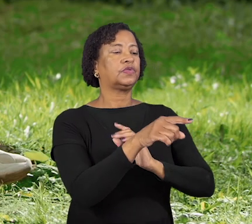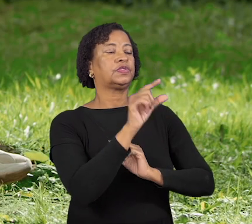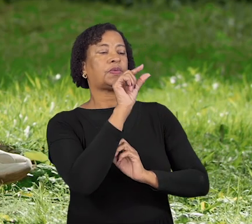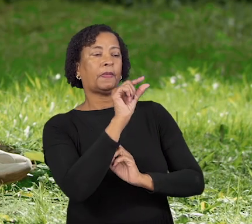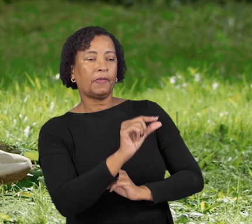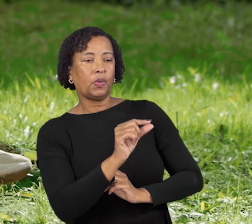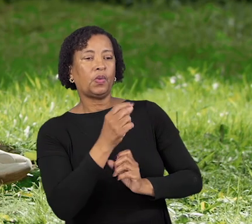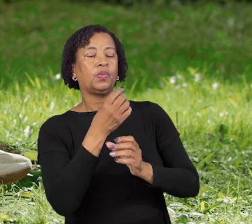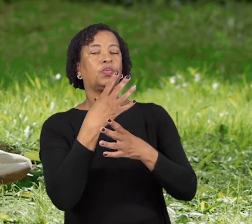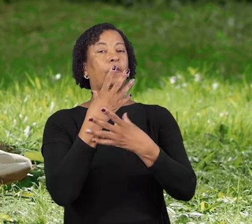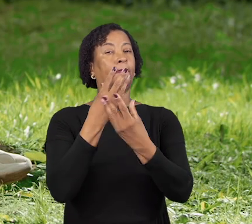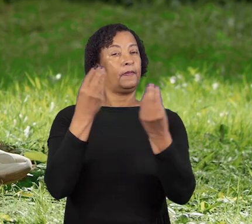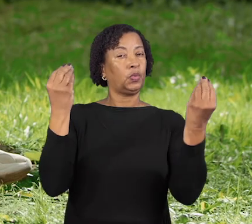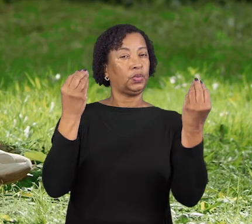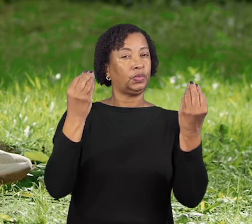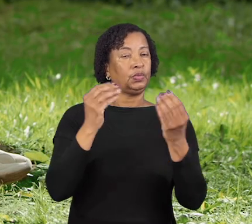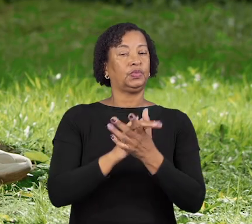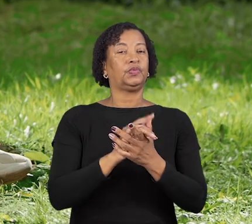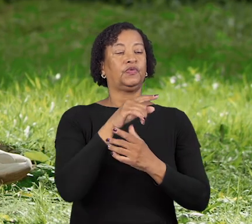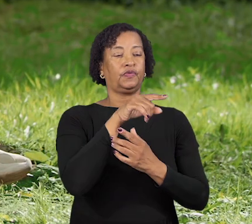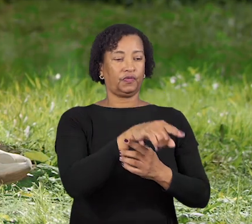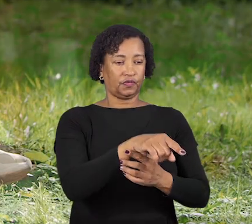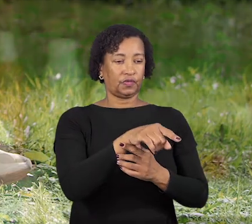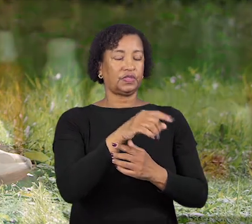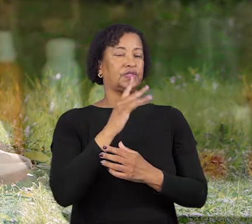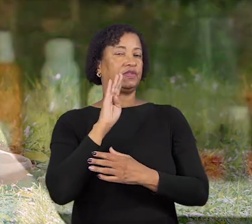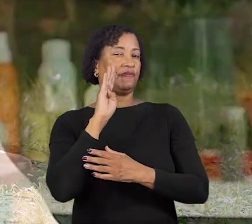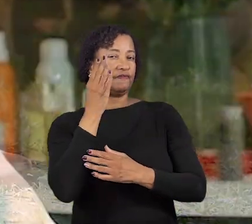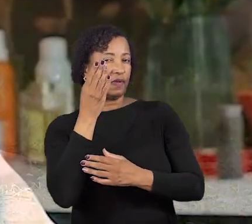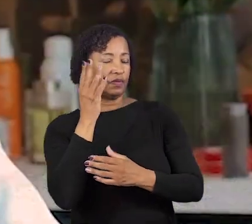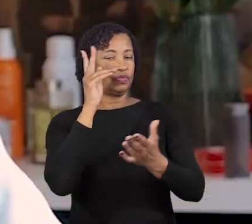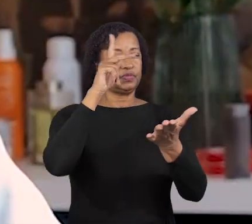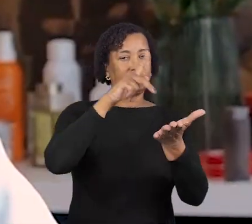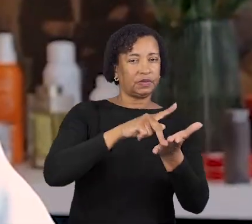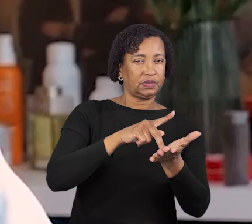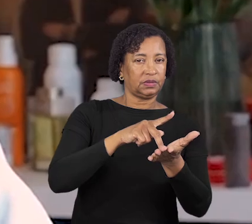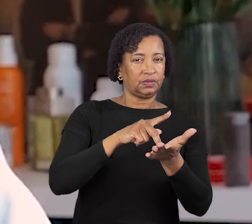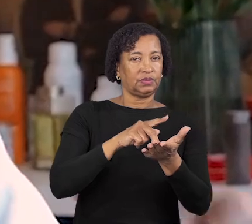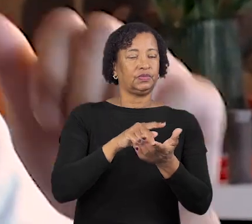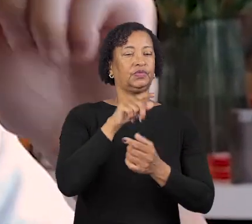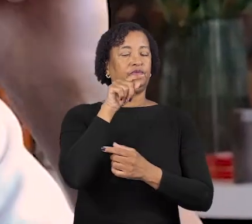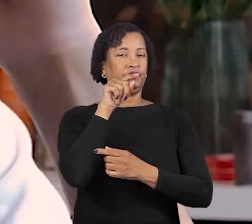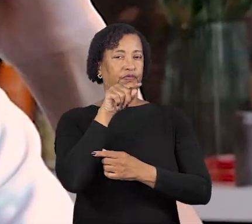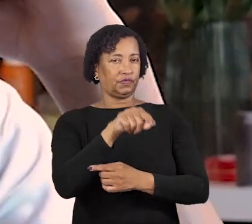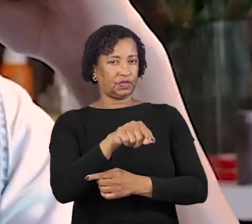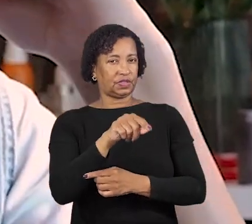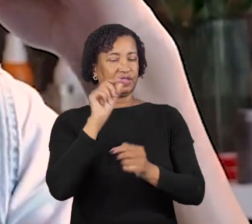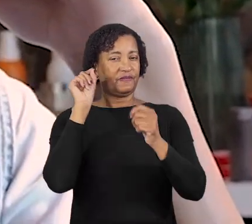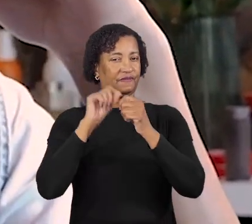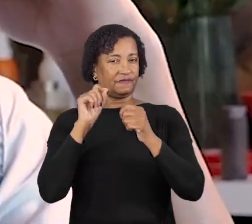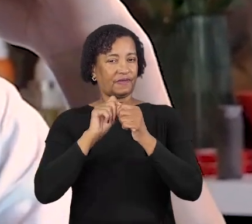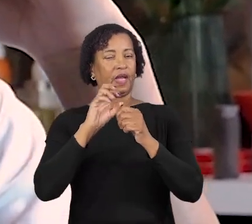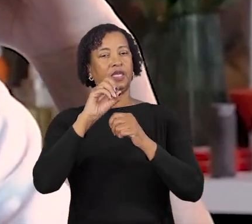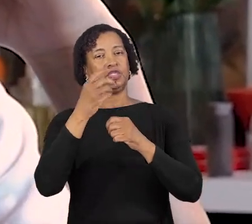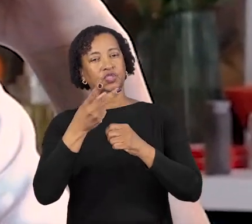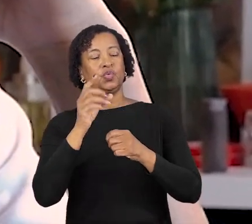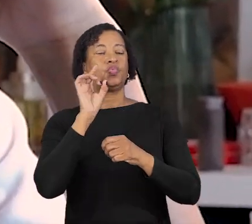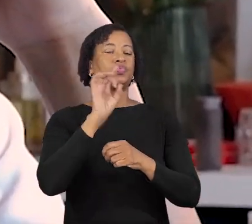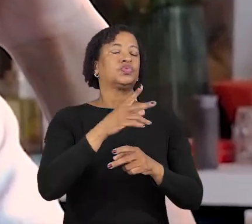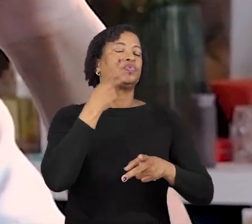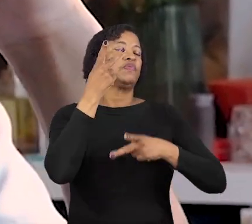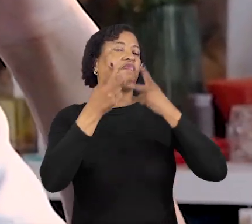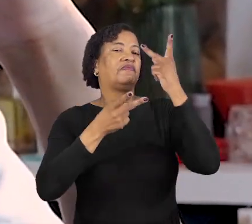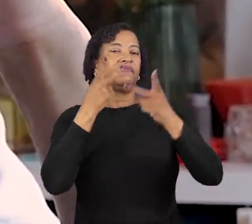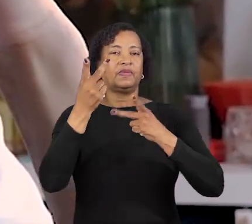dos poucos ou dos muitos? Você é um dos falsos ou um dos verdadeiros? Você é dos que fazem ou dos que